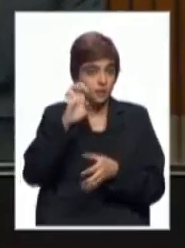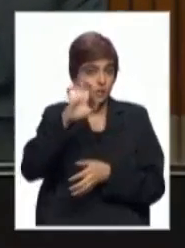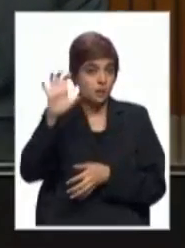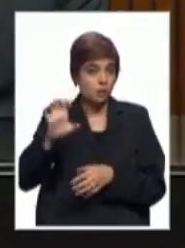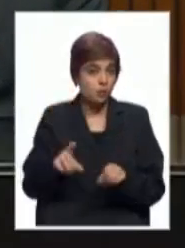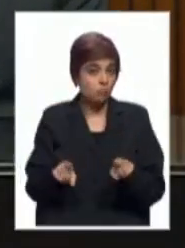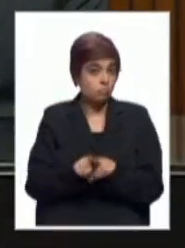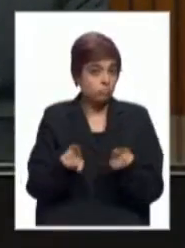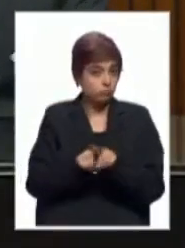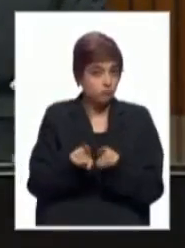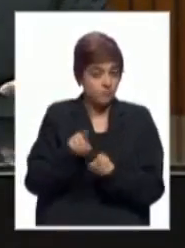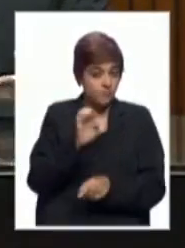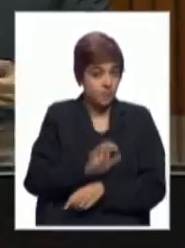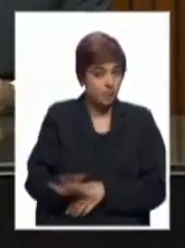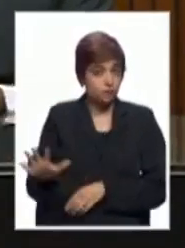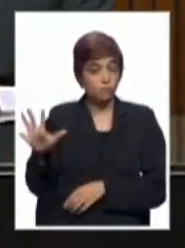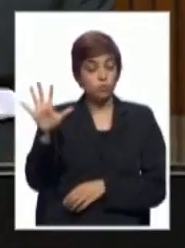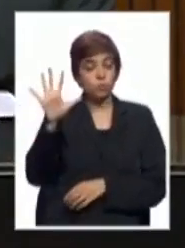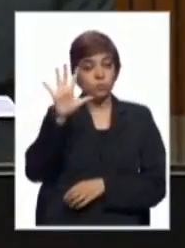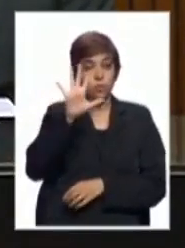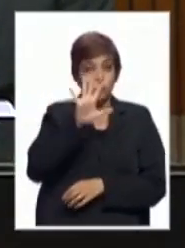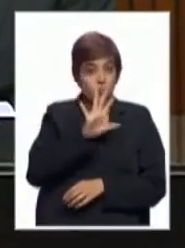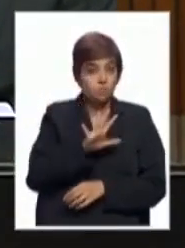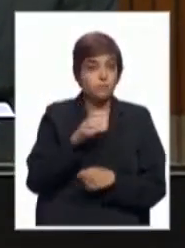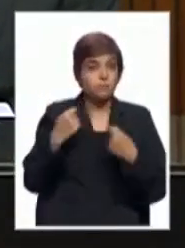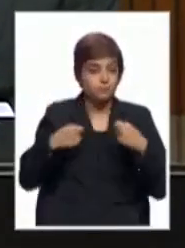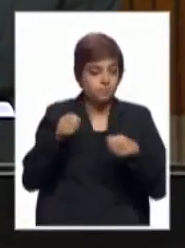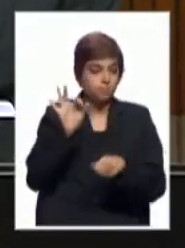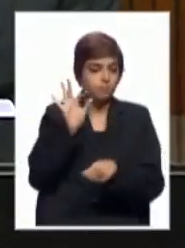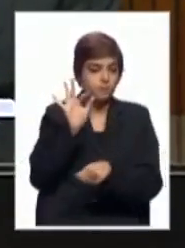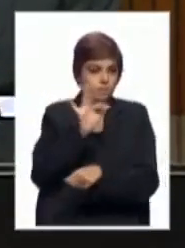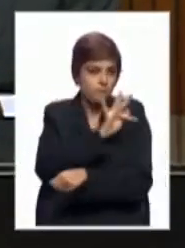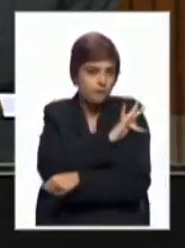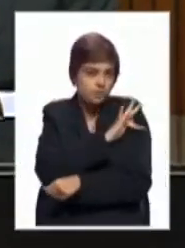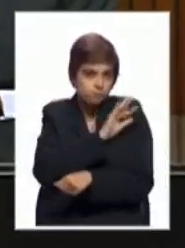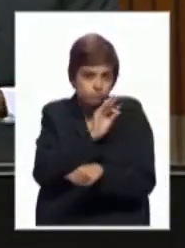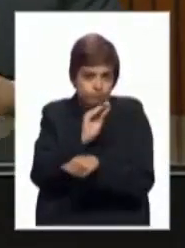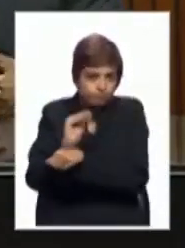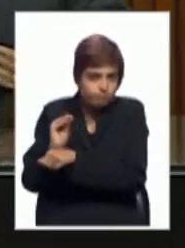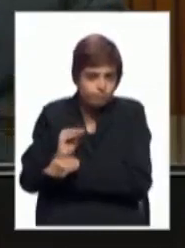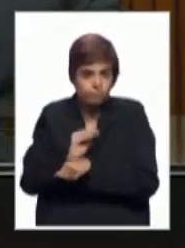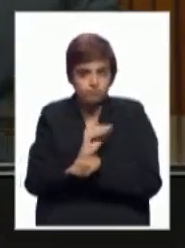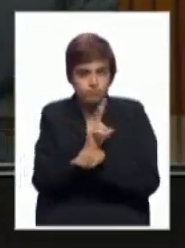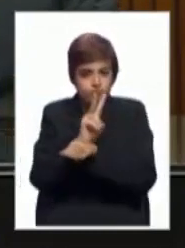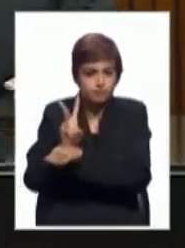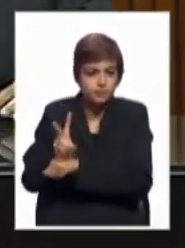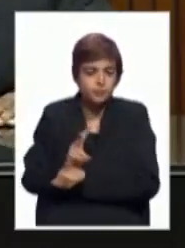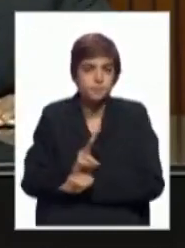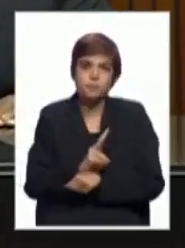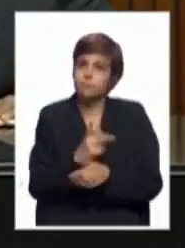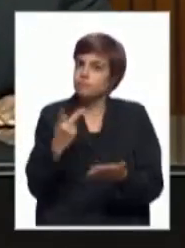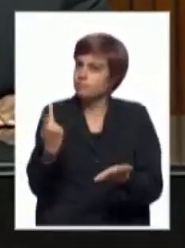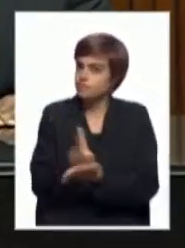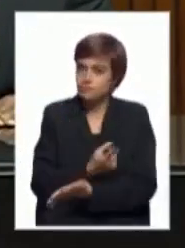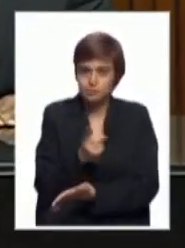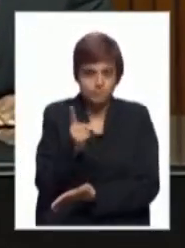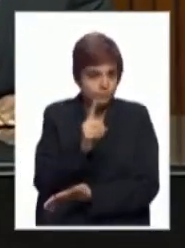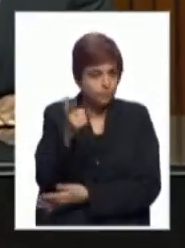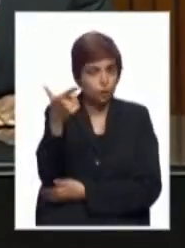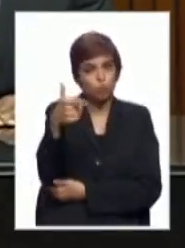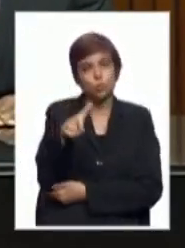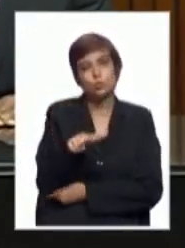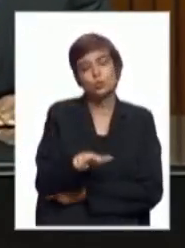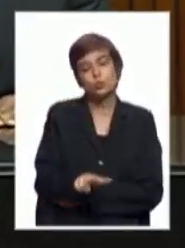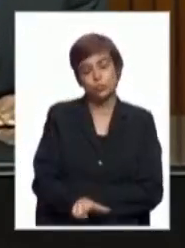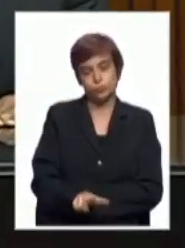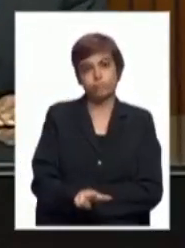e municipal, de intensificarem um trabalho de fiscalização para que episódios como esse não se repitam